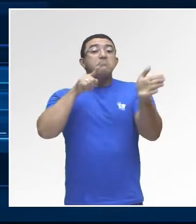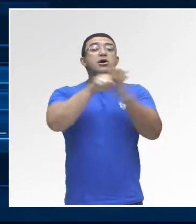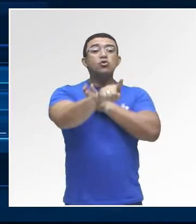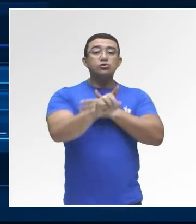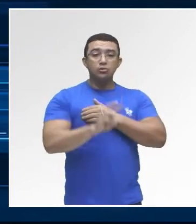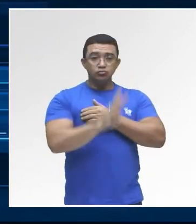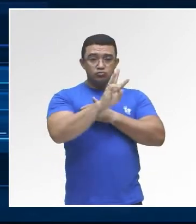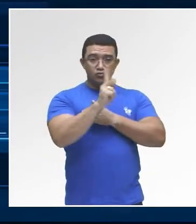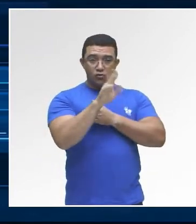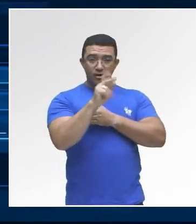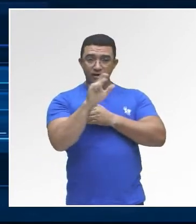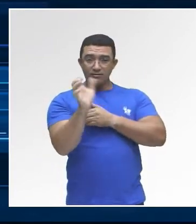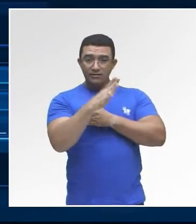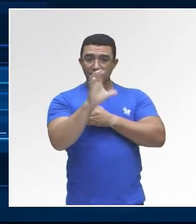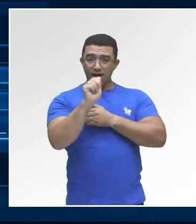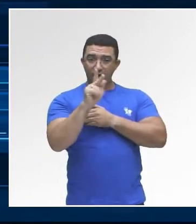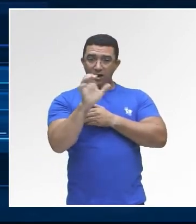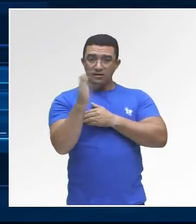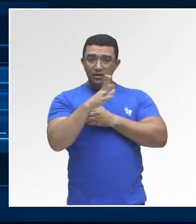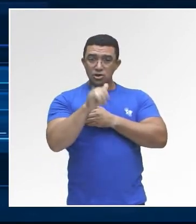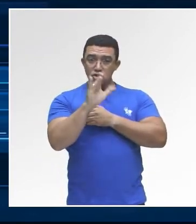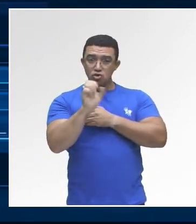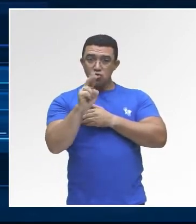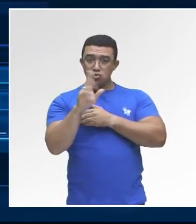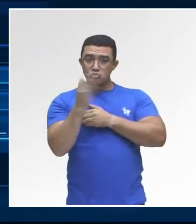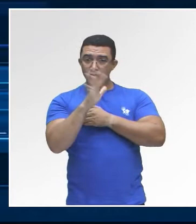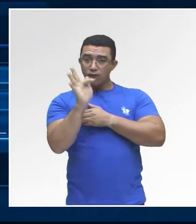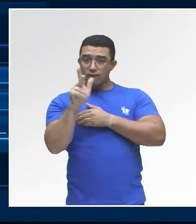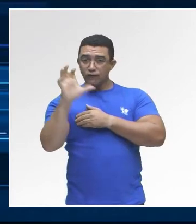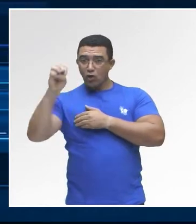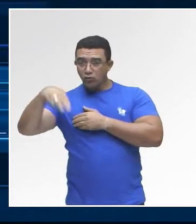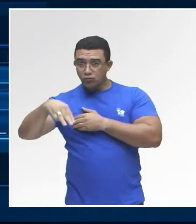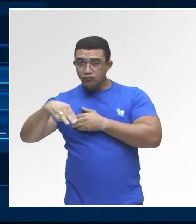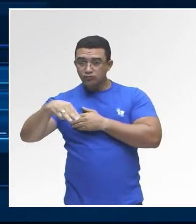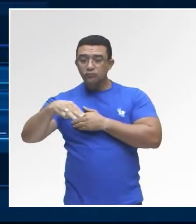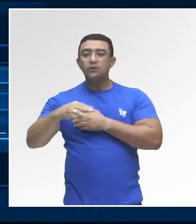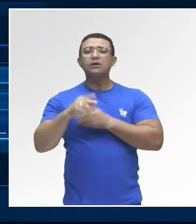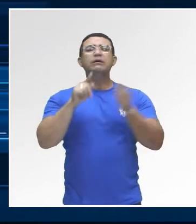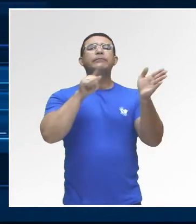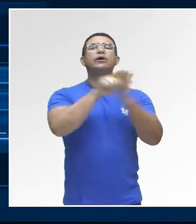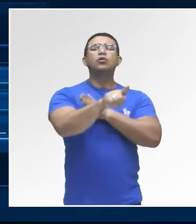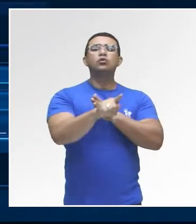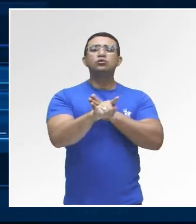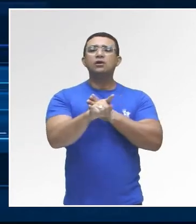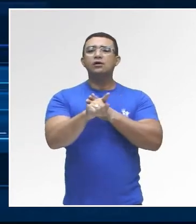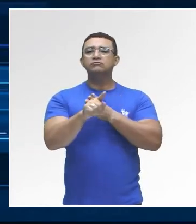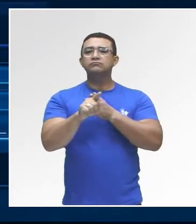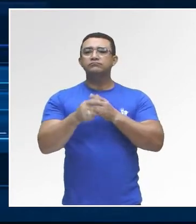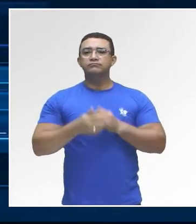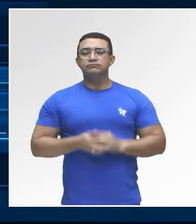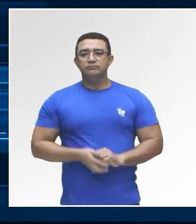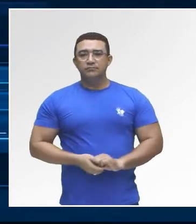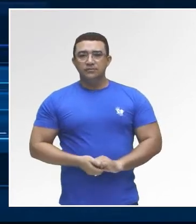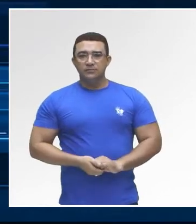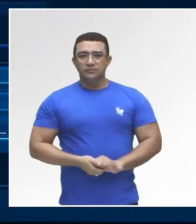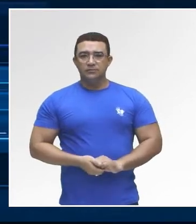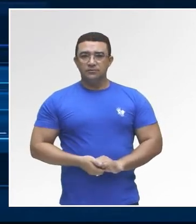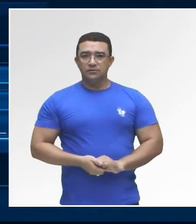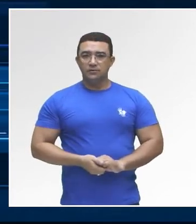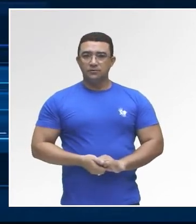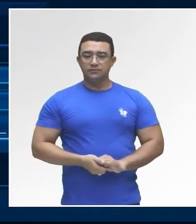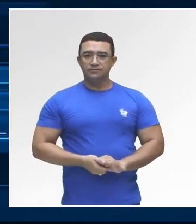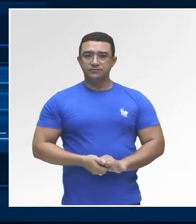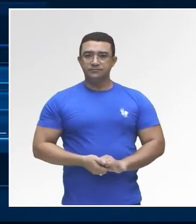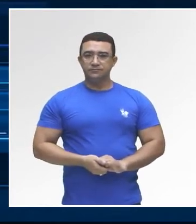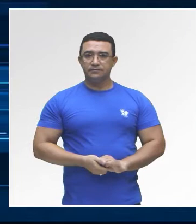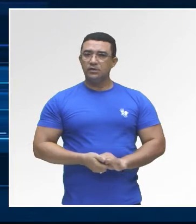from, Solomon? E ele me respondeu o seguinte, né? Acompanha aqui a resposta do Solomon na tela. Então, Where are you from,